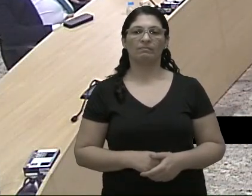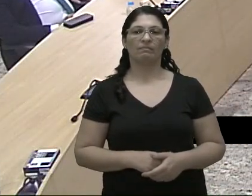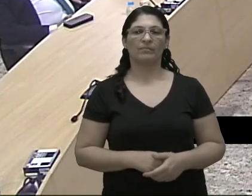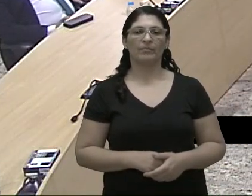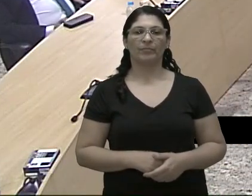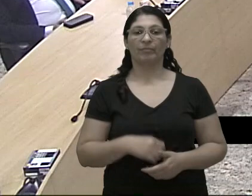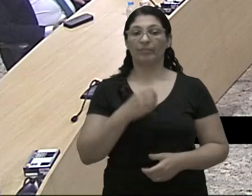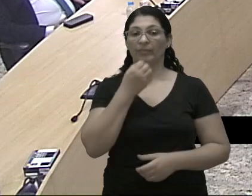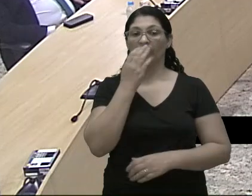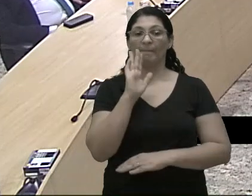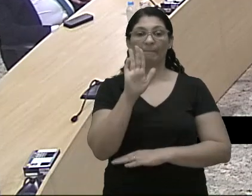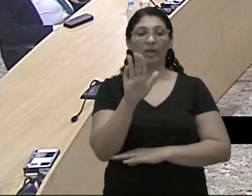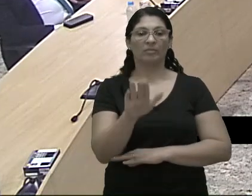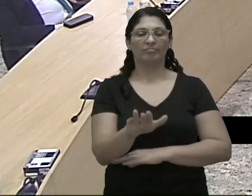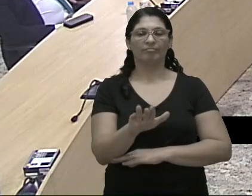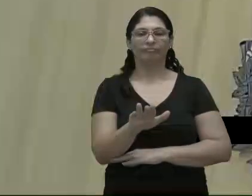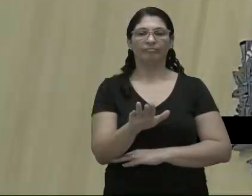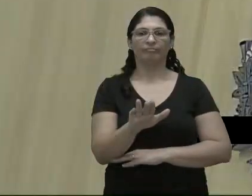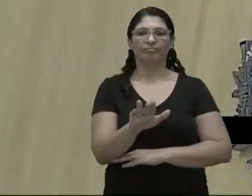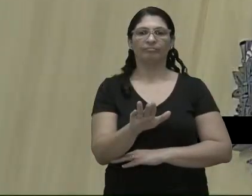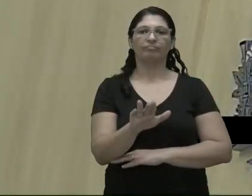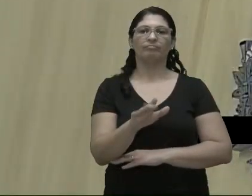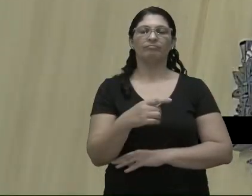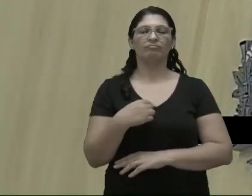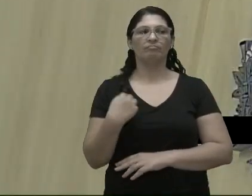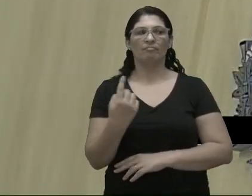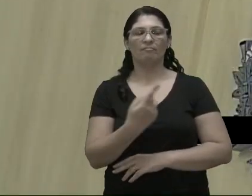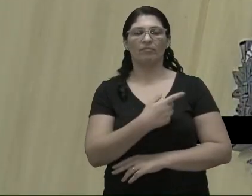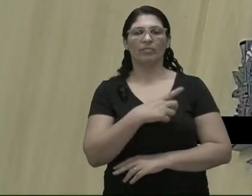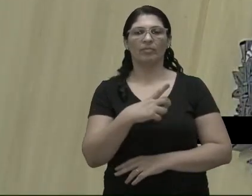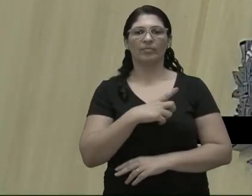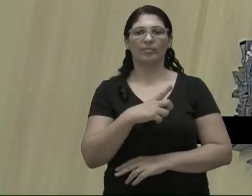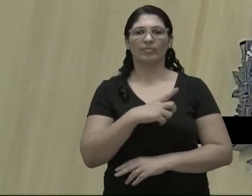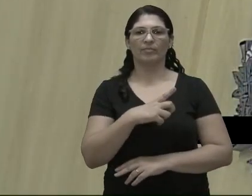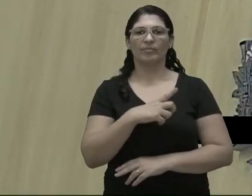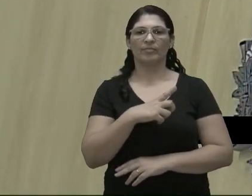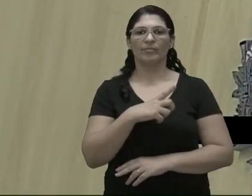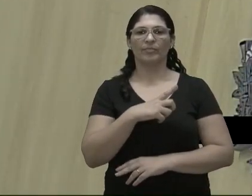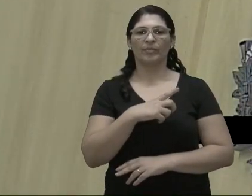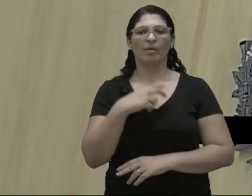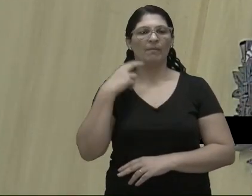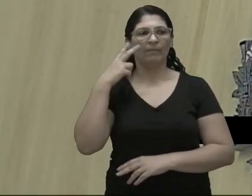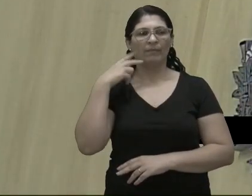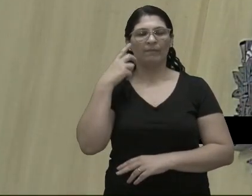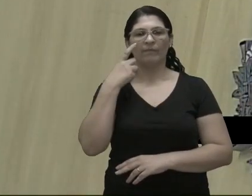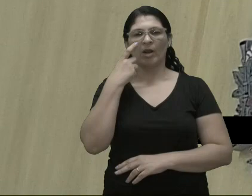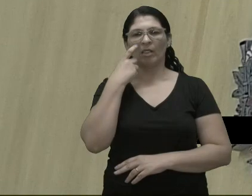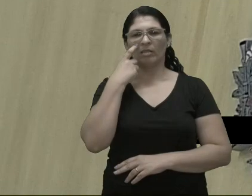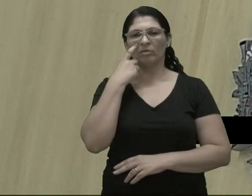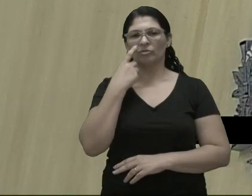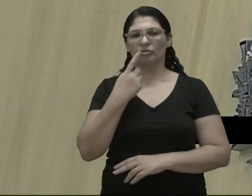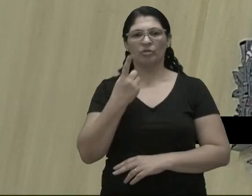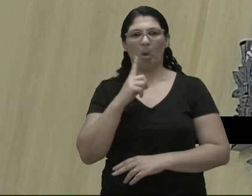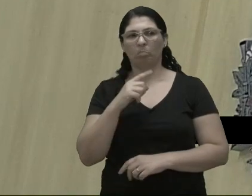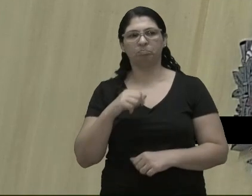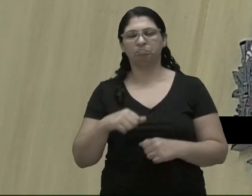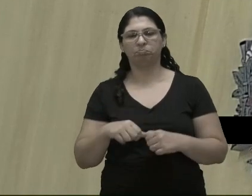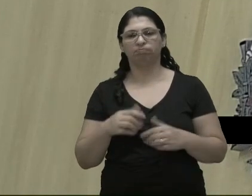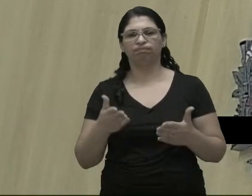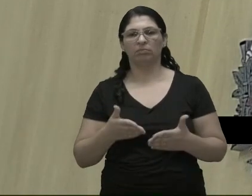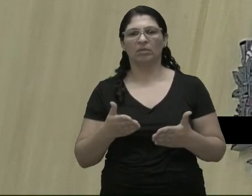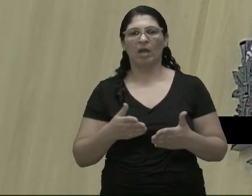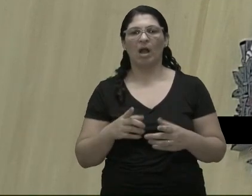Boa tarde. Nós tivemos aí o vereador Diego não está presente no momento, mas nós tivemos aí